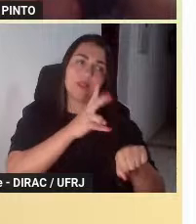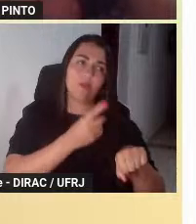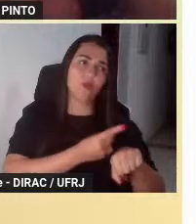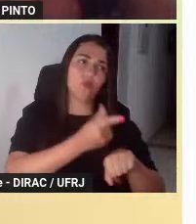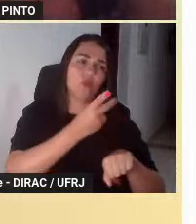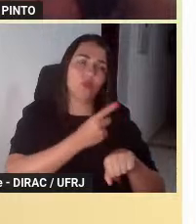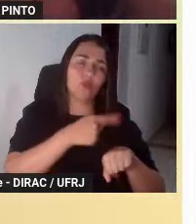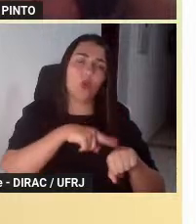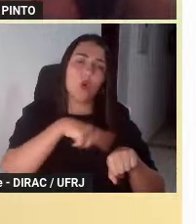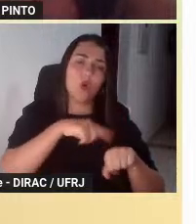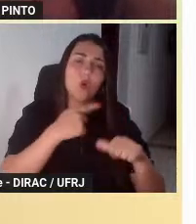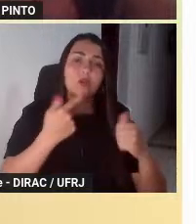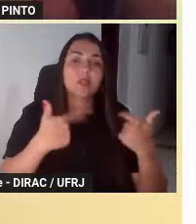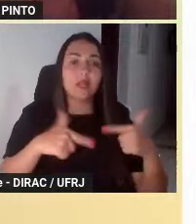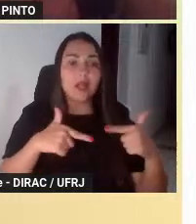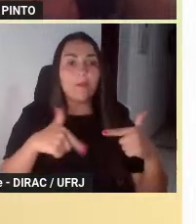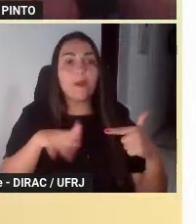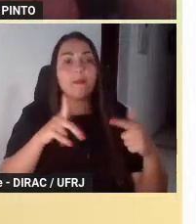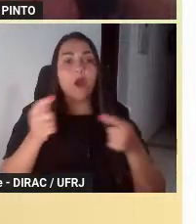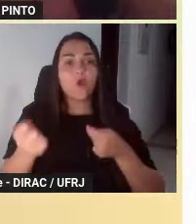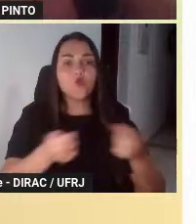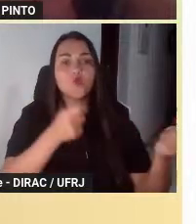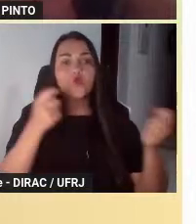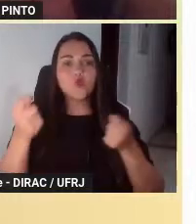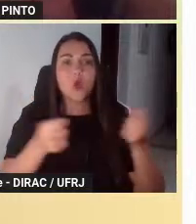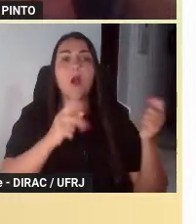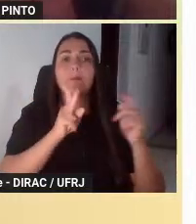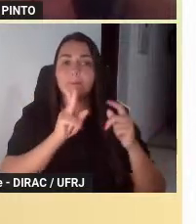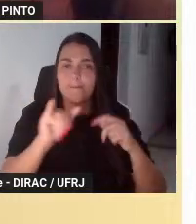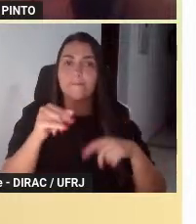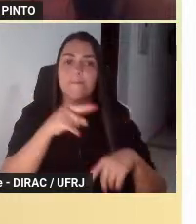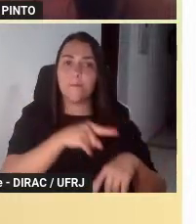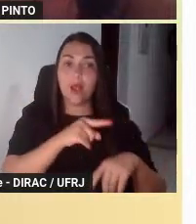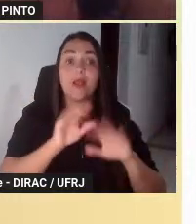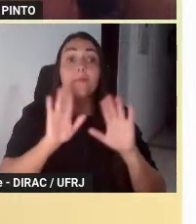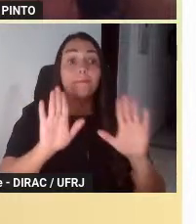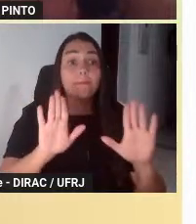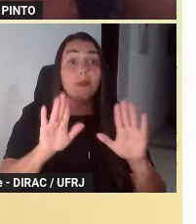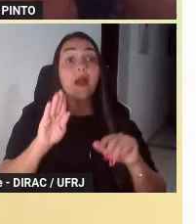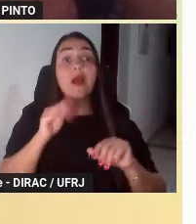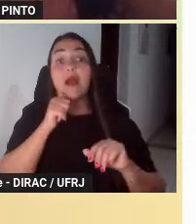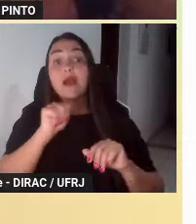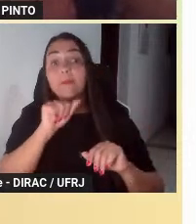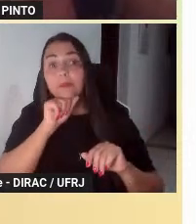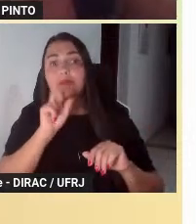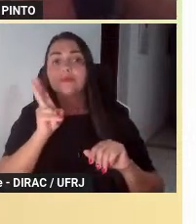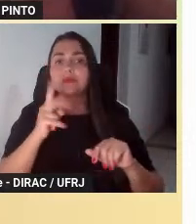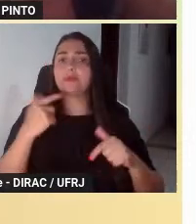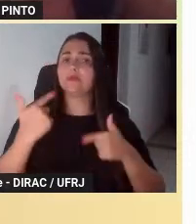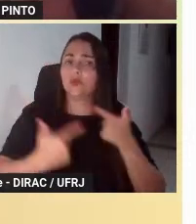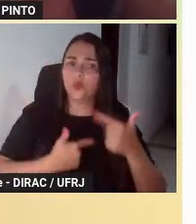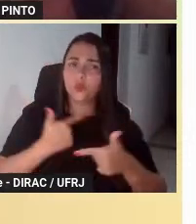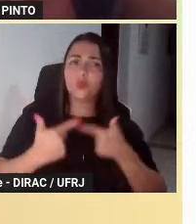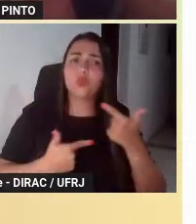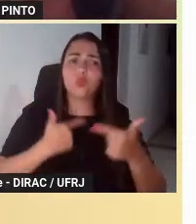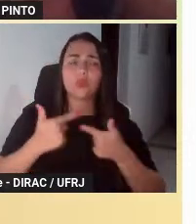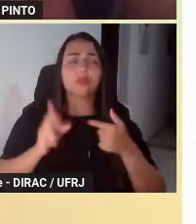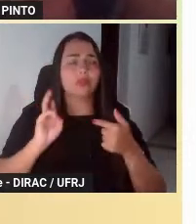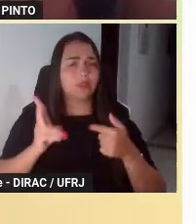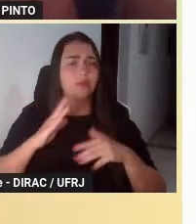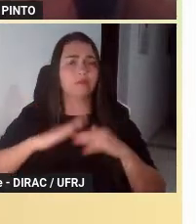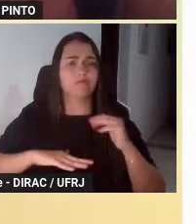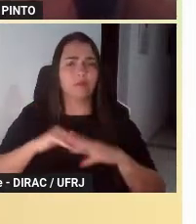trabalhando com mais regularidade, mas minha mãe também sempre trabalhou, né, sempre foi professora.